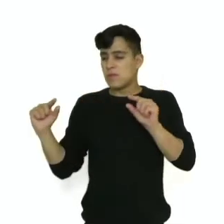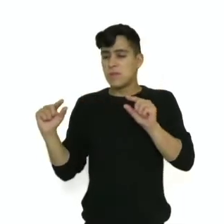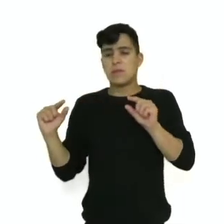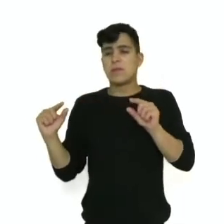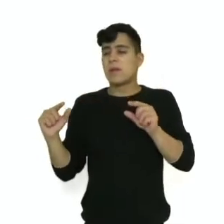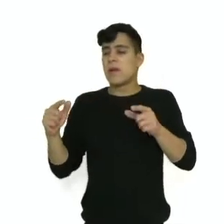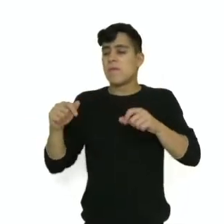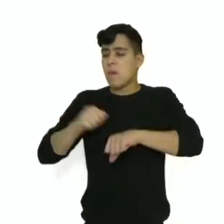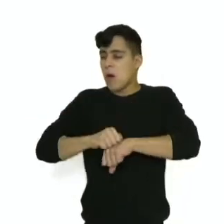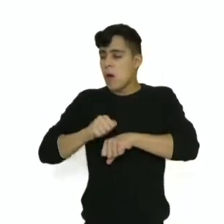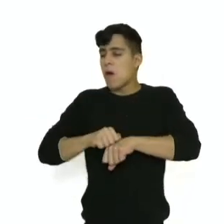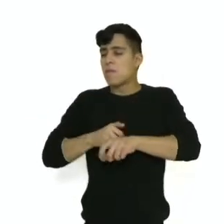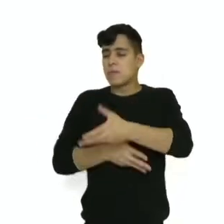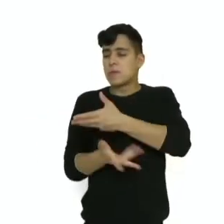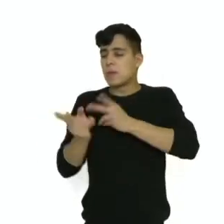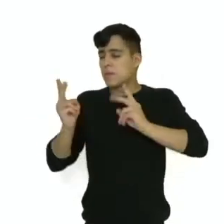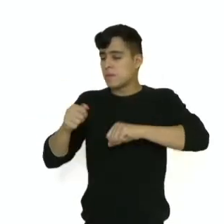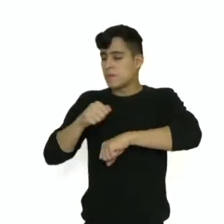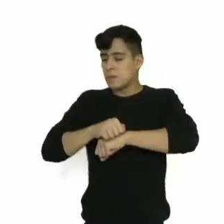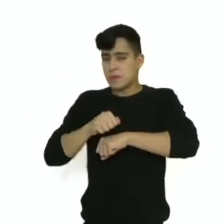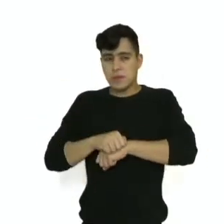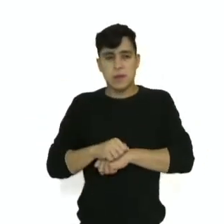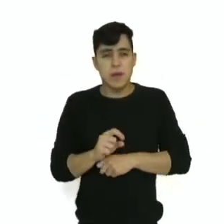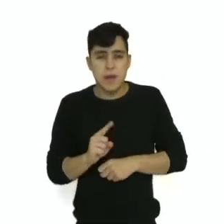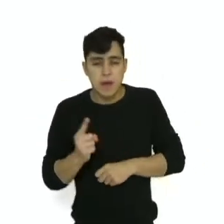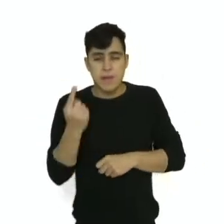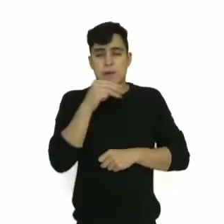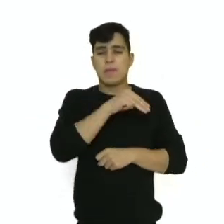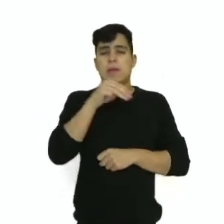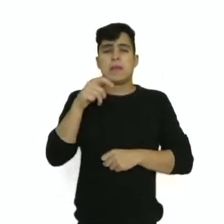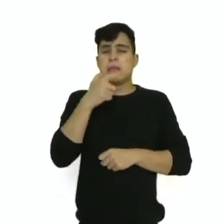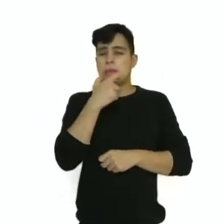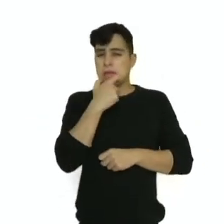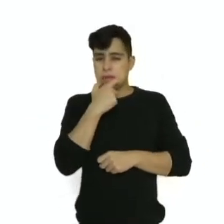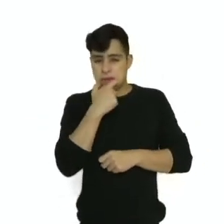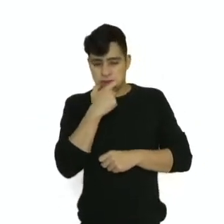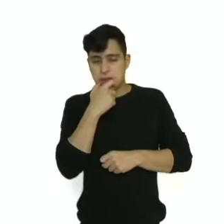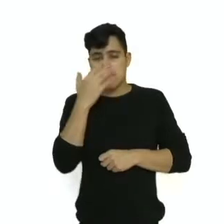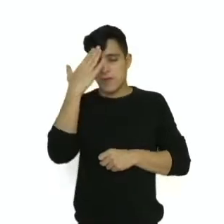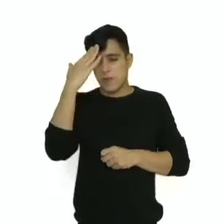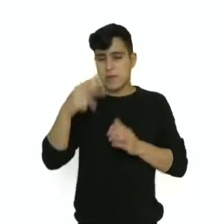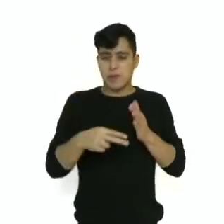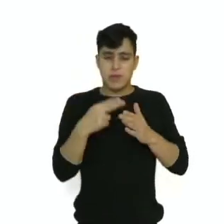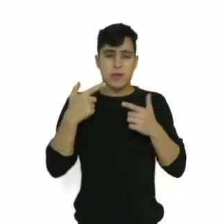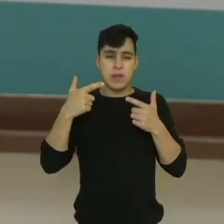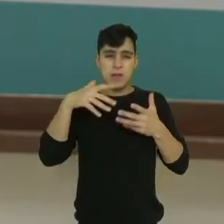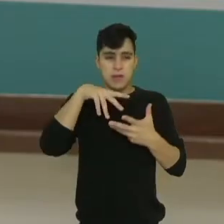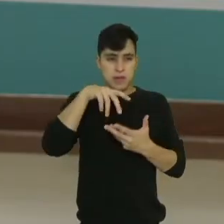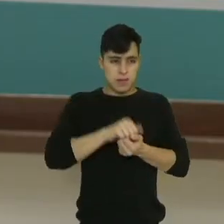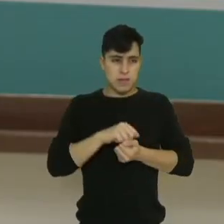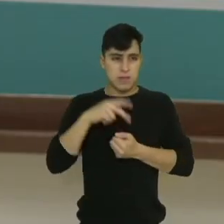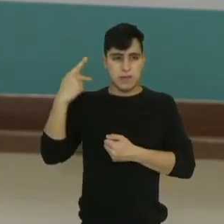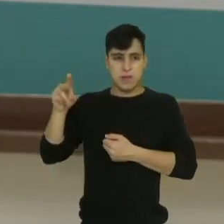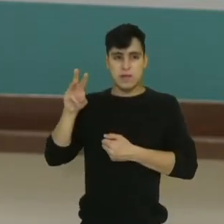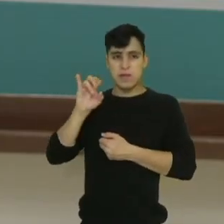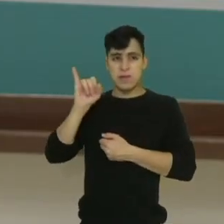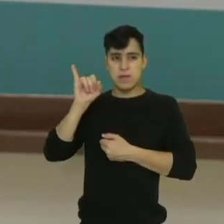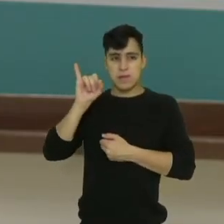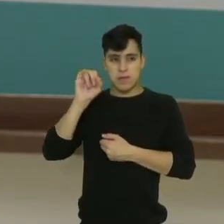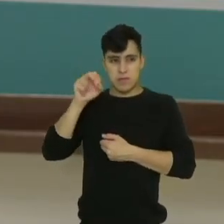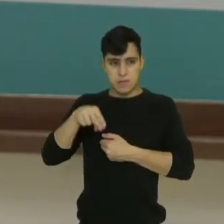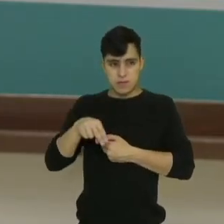Winston Churchill, um primeiro-ministro inglês muito famoso durante a Segunda Guerra Mundial. Essa frase famosa de Winston